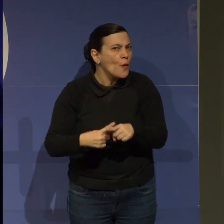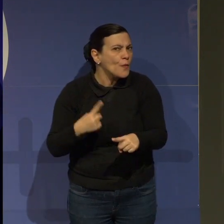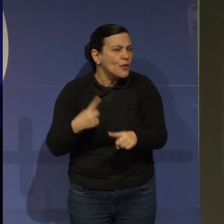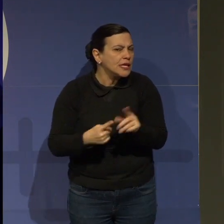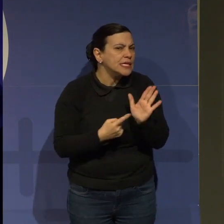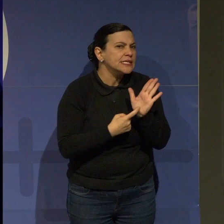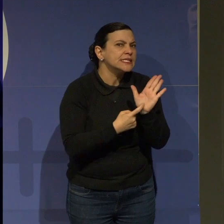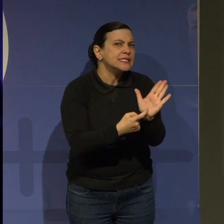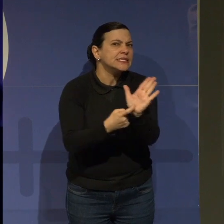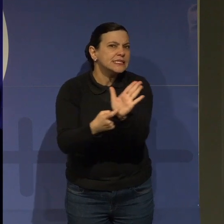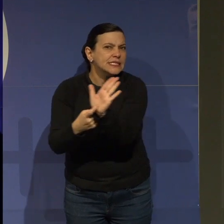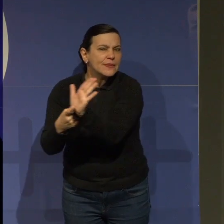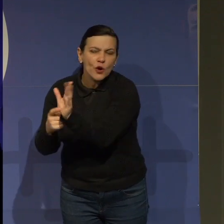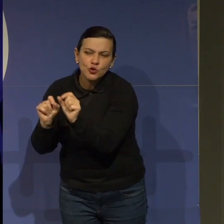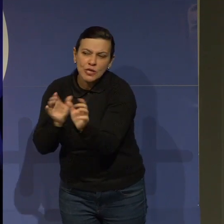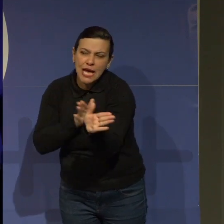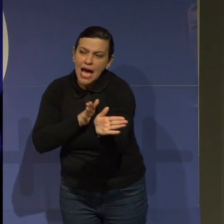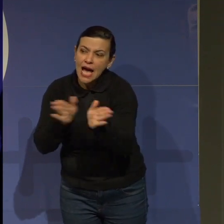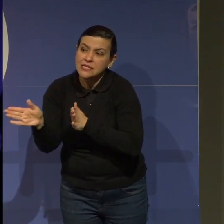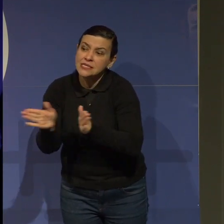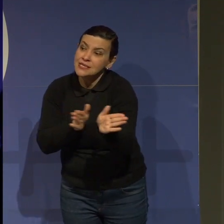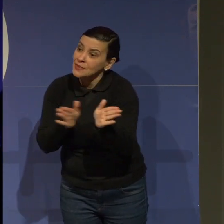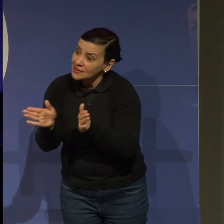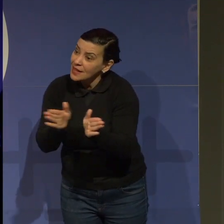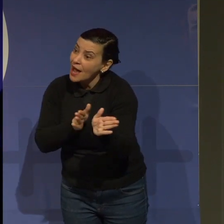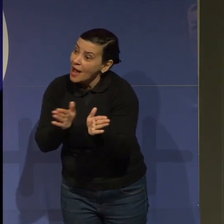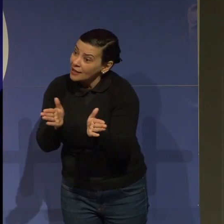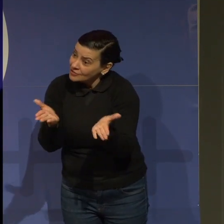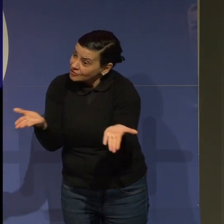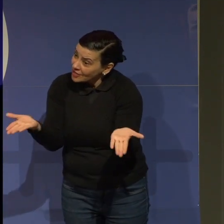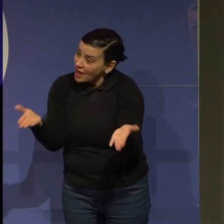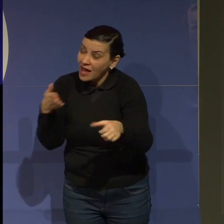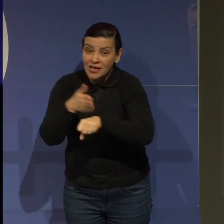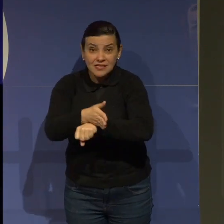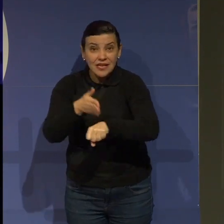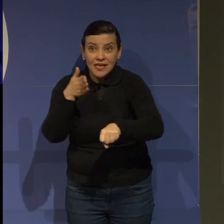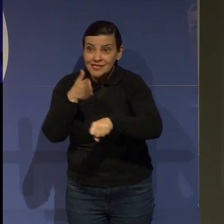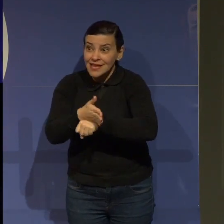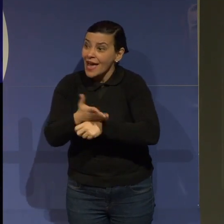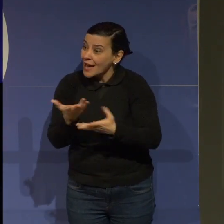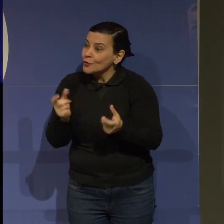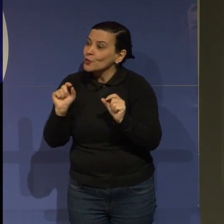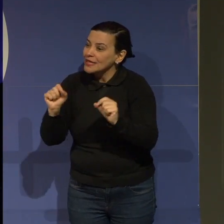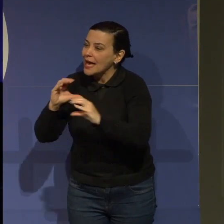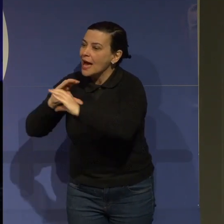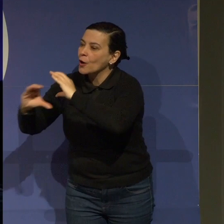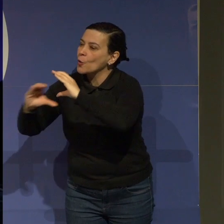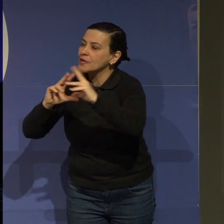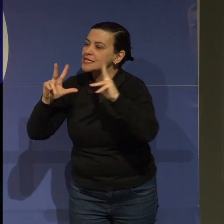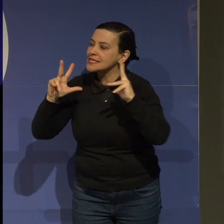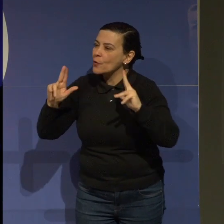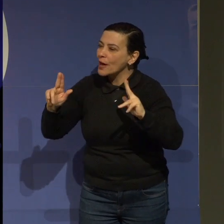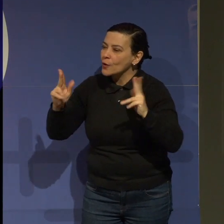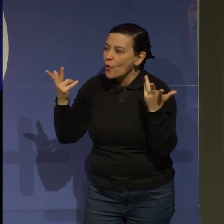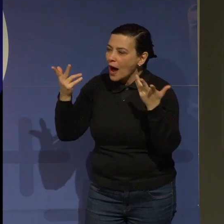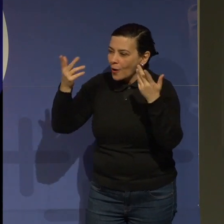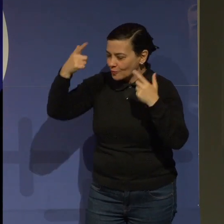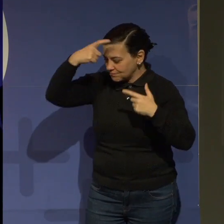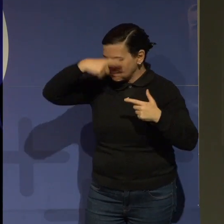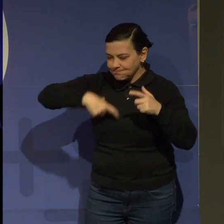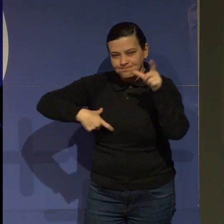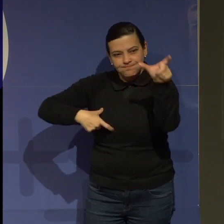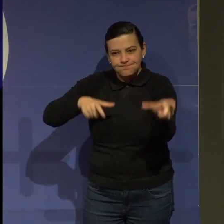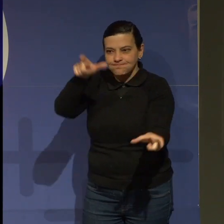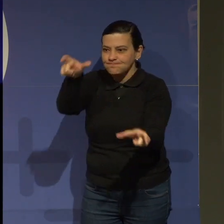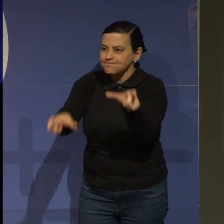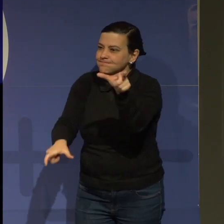mostra que usar a acessibilidade é uma forma, um recurso de humanizar a comunicação, porque eu acho que a gente